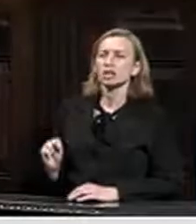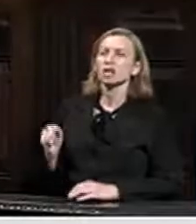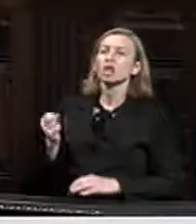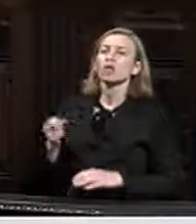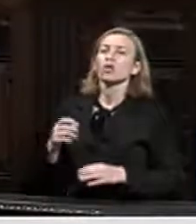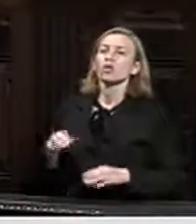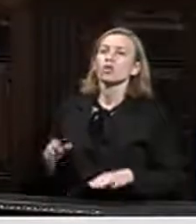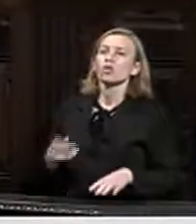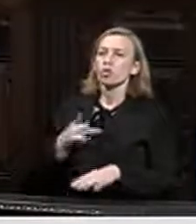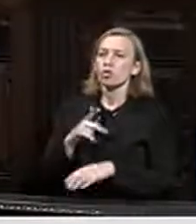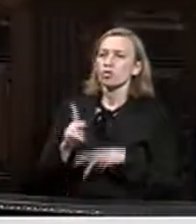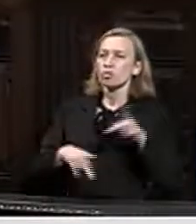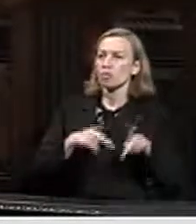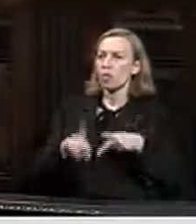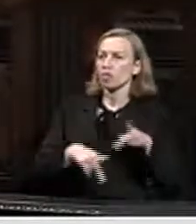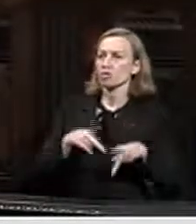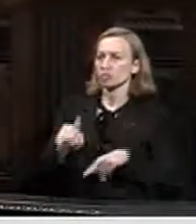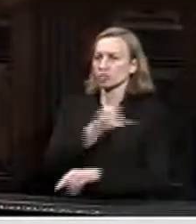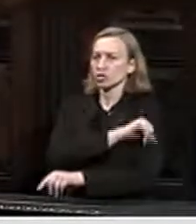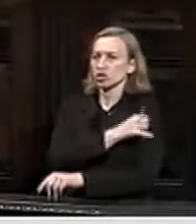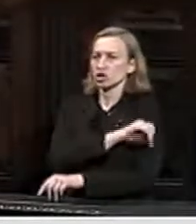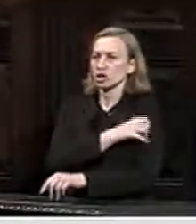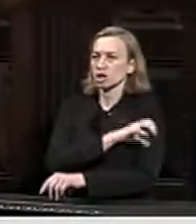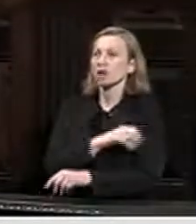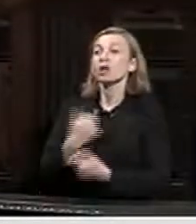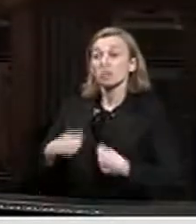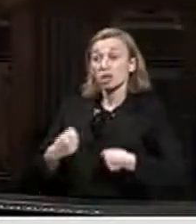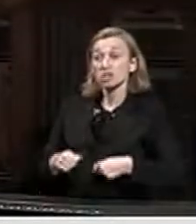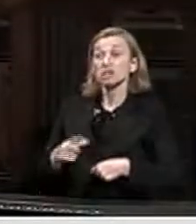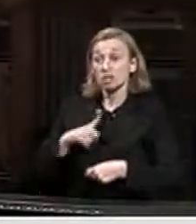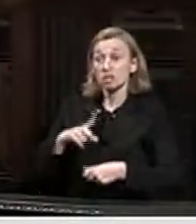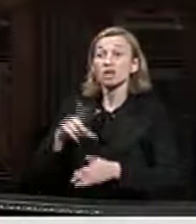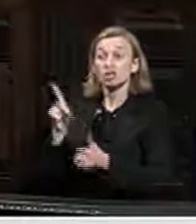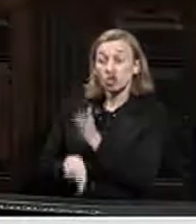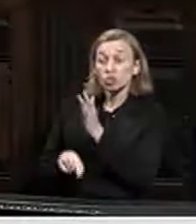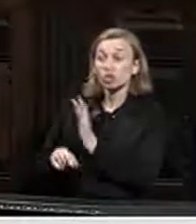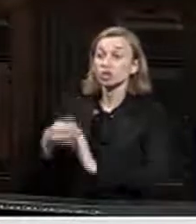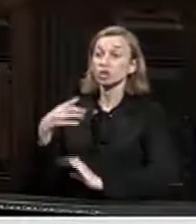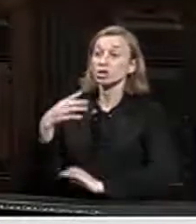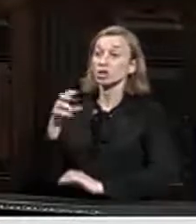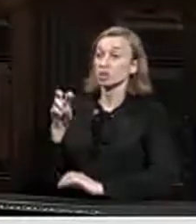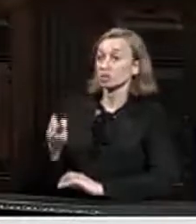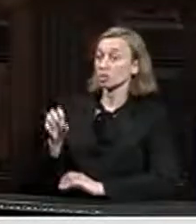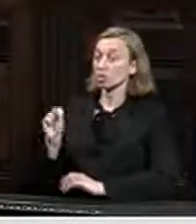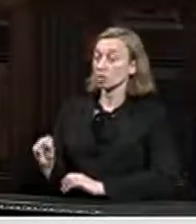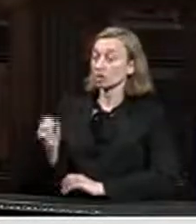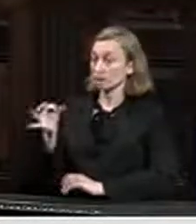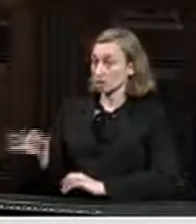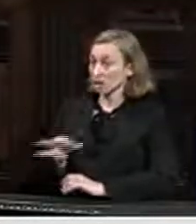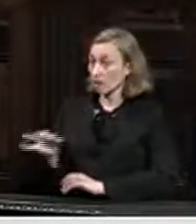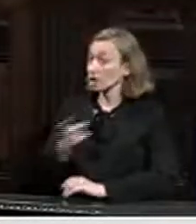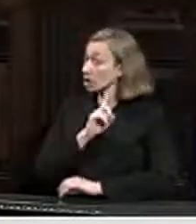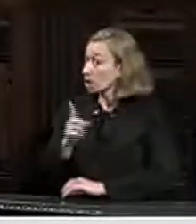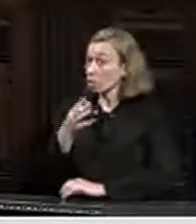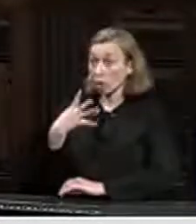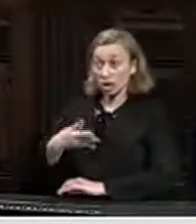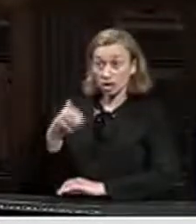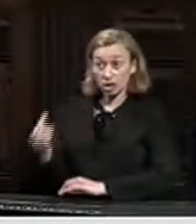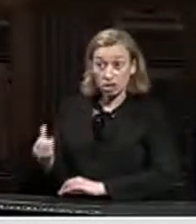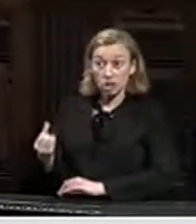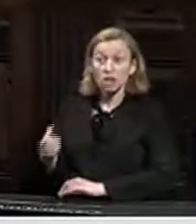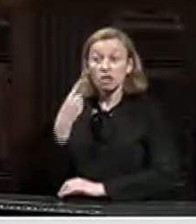ter um desconto de 58 centavos e não 46, e que ele informe como vai se dar